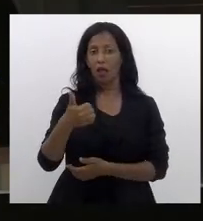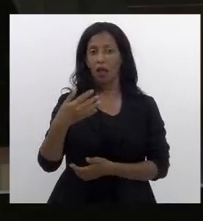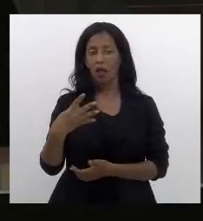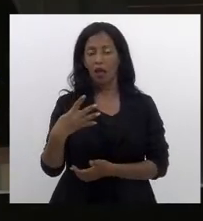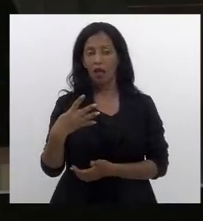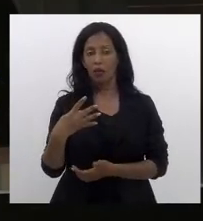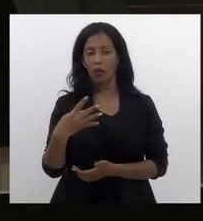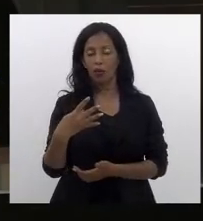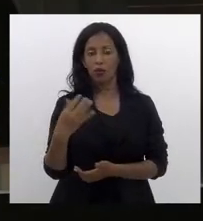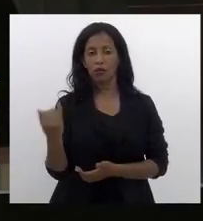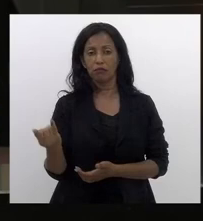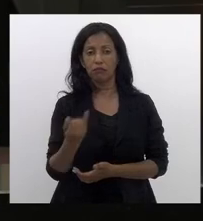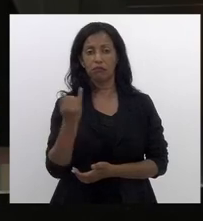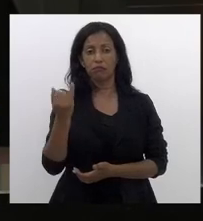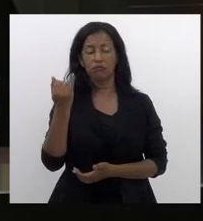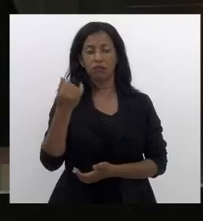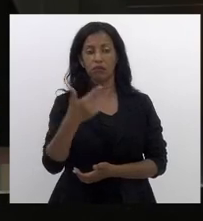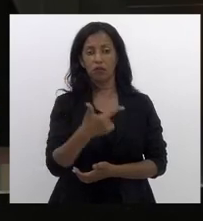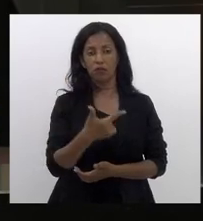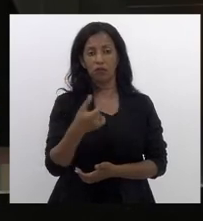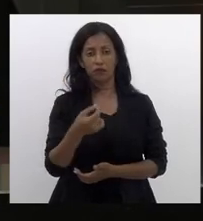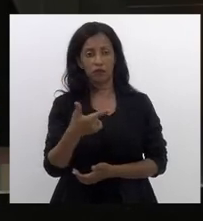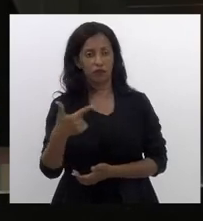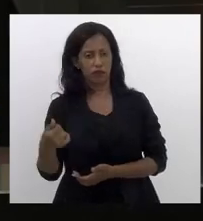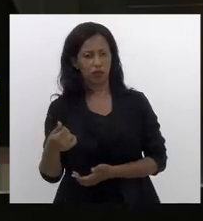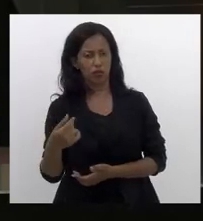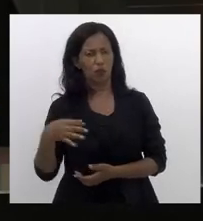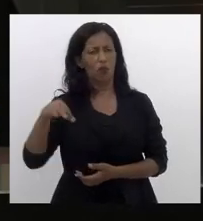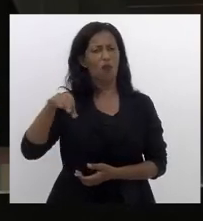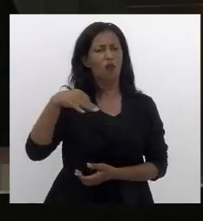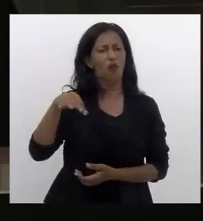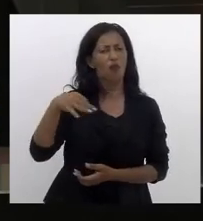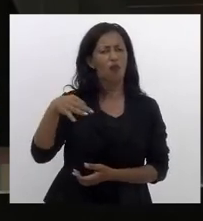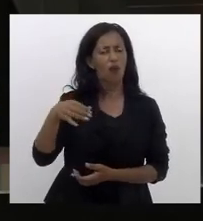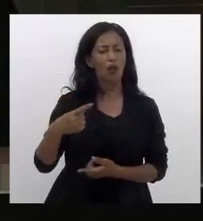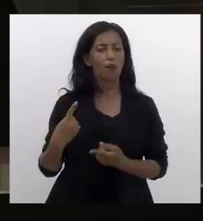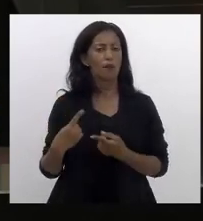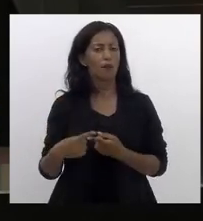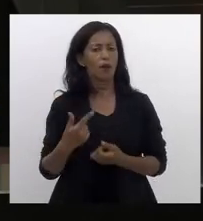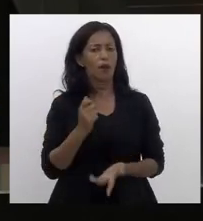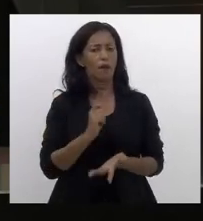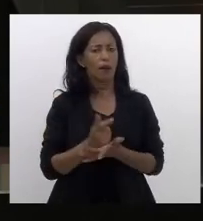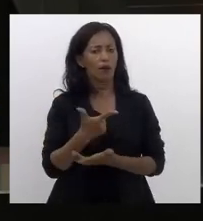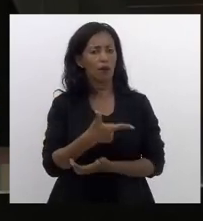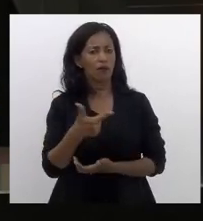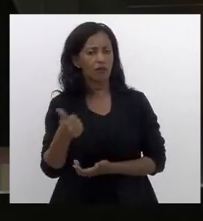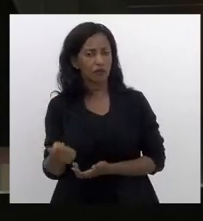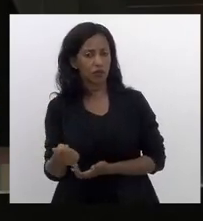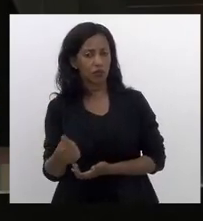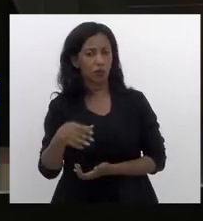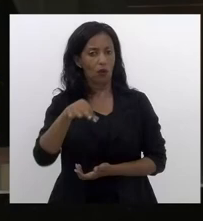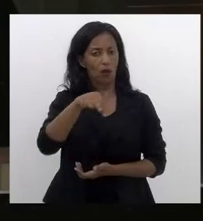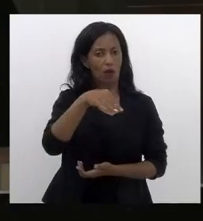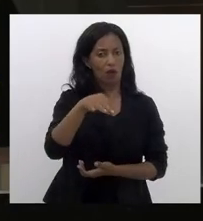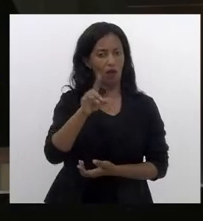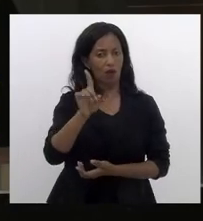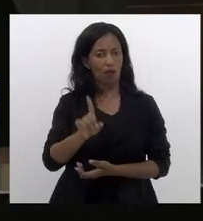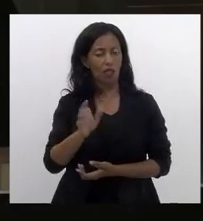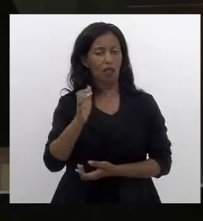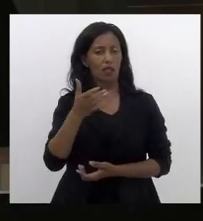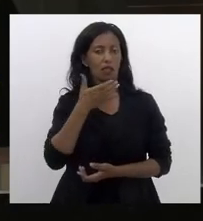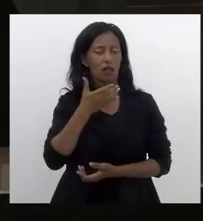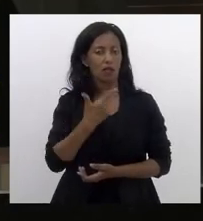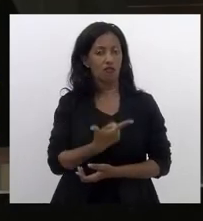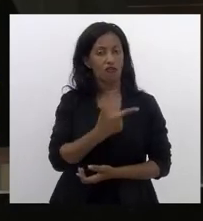em 2021. E por que 14 folhas? Pagou em 2021 a folha de dezembro de